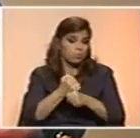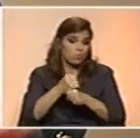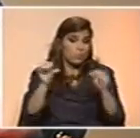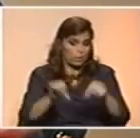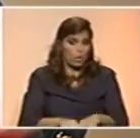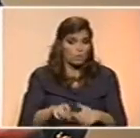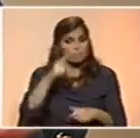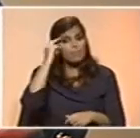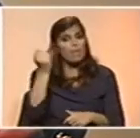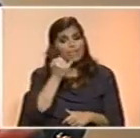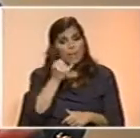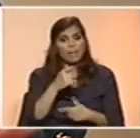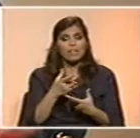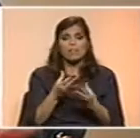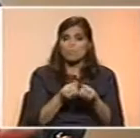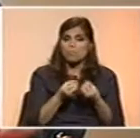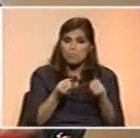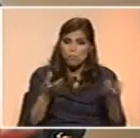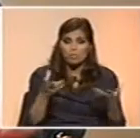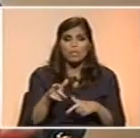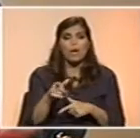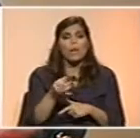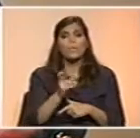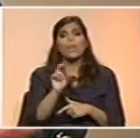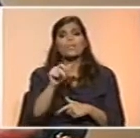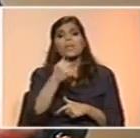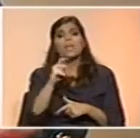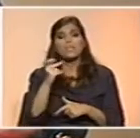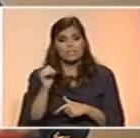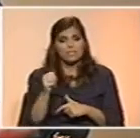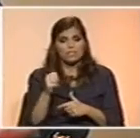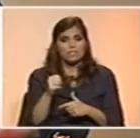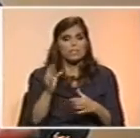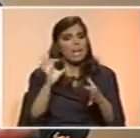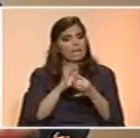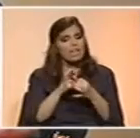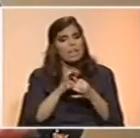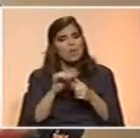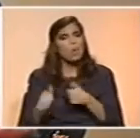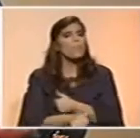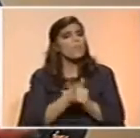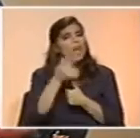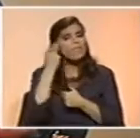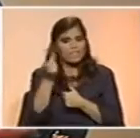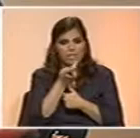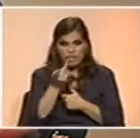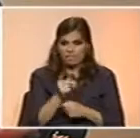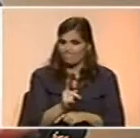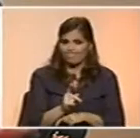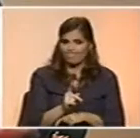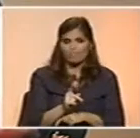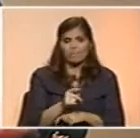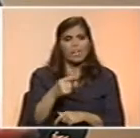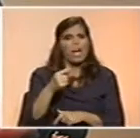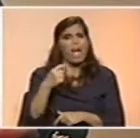o excesso de proteína também está associado a um melhor nível de vida, devemos, porque eu tenho doentes que me